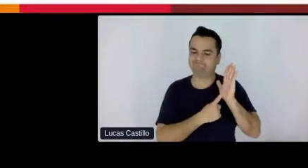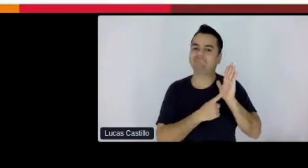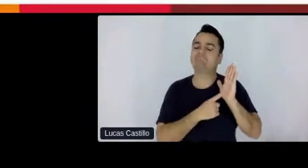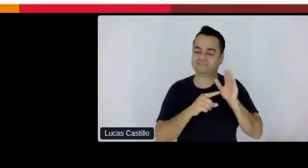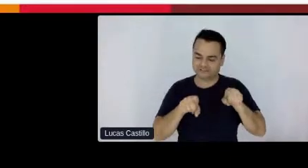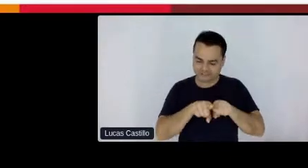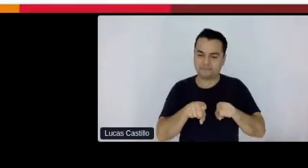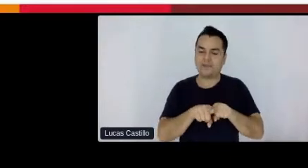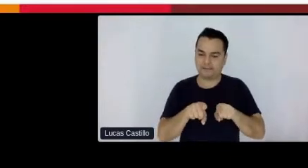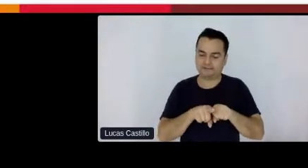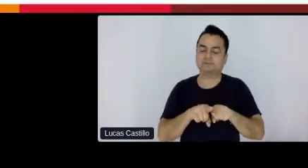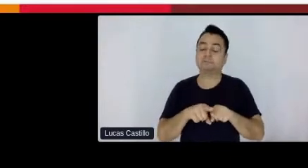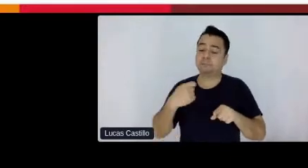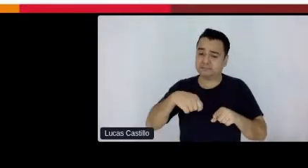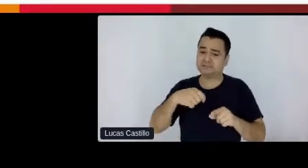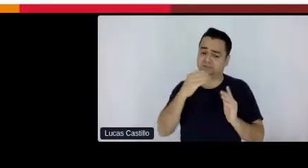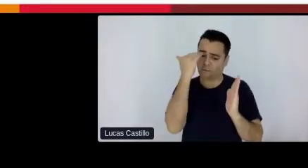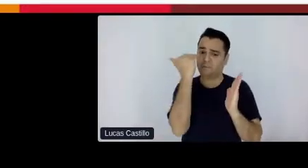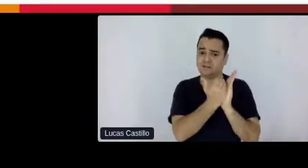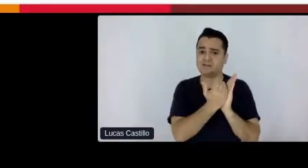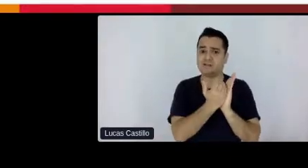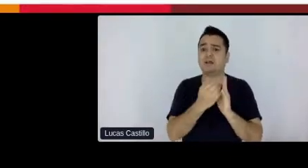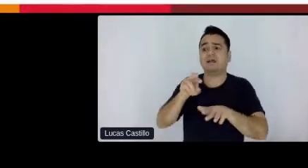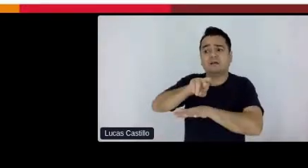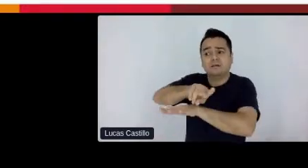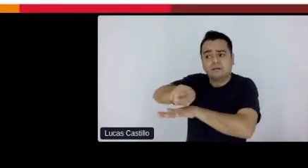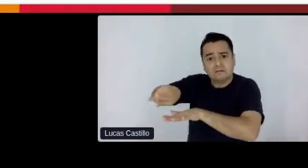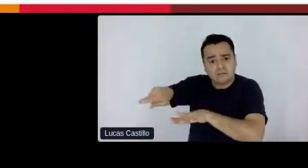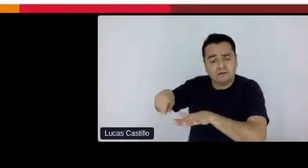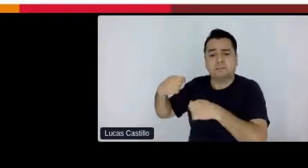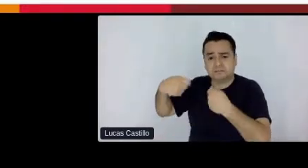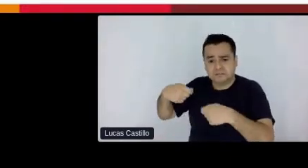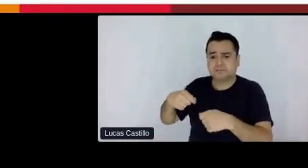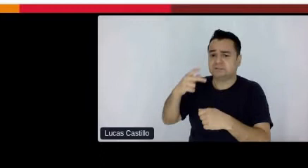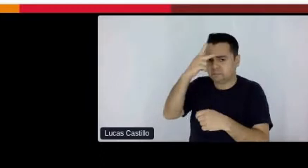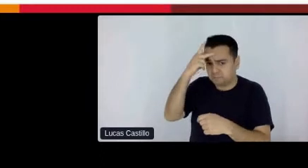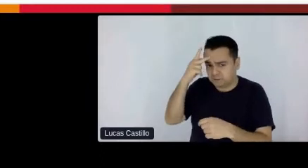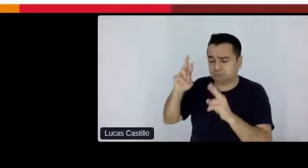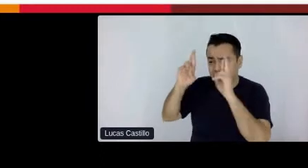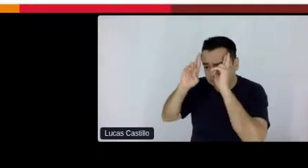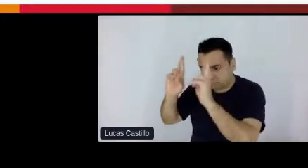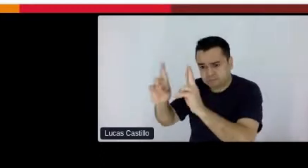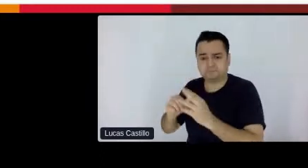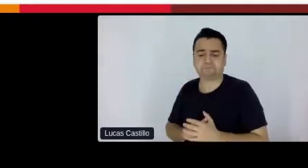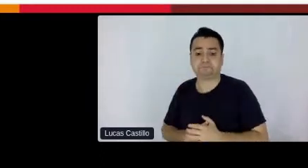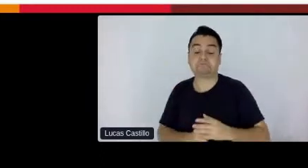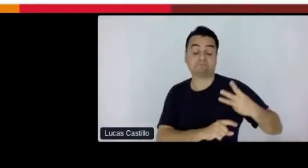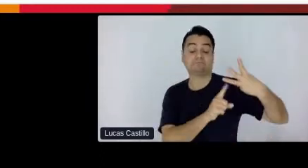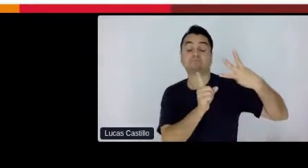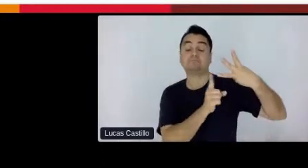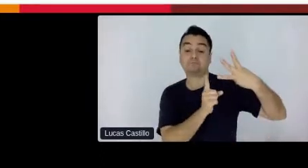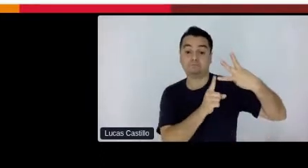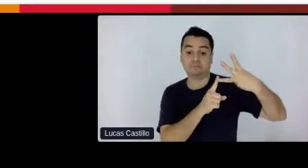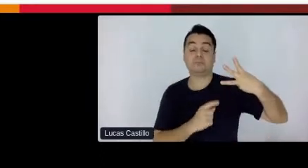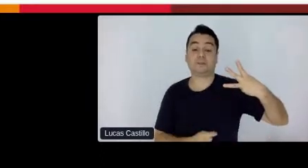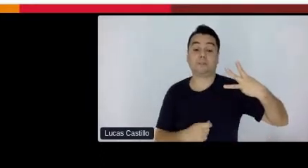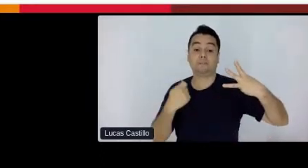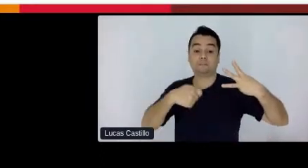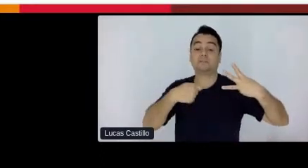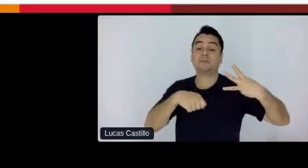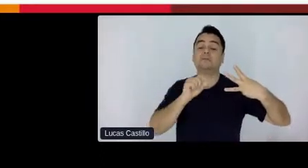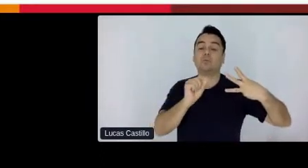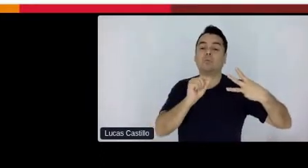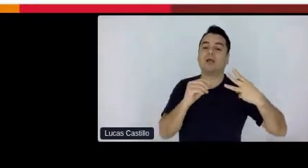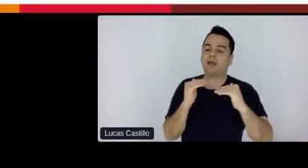humanos, que devem ser observados em qualquer circunstância. E aqui também eu trago o ponto 3. Promover a igualdade